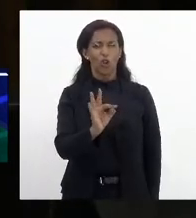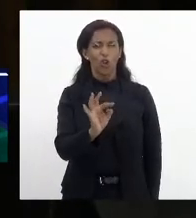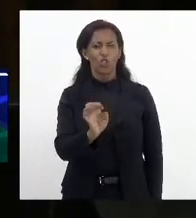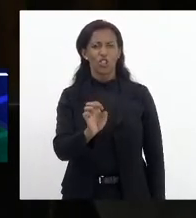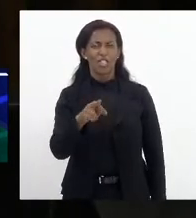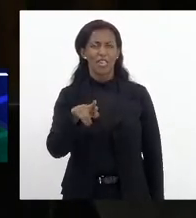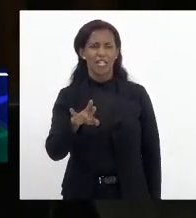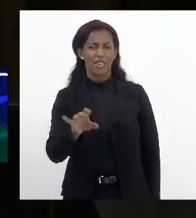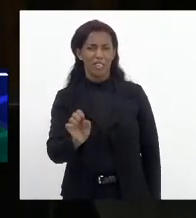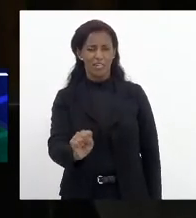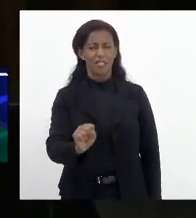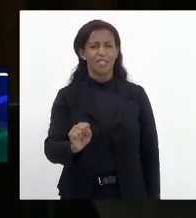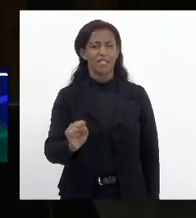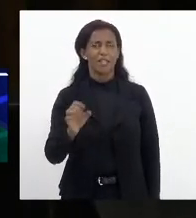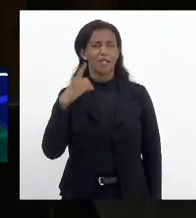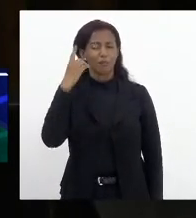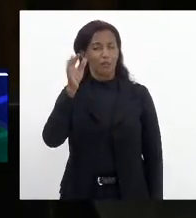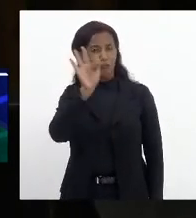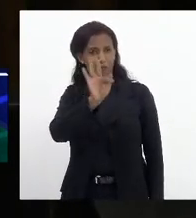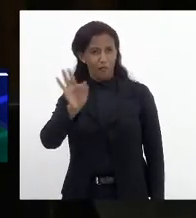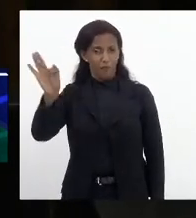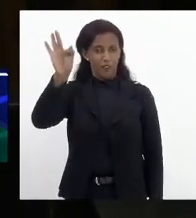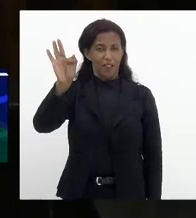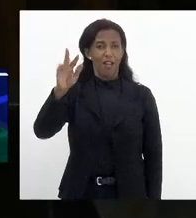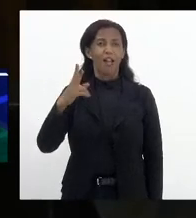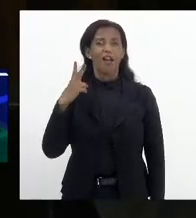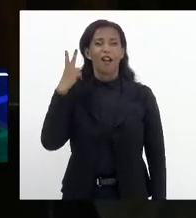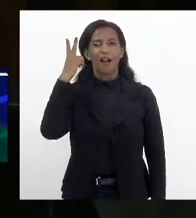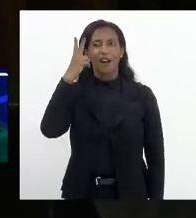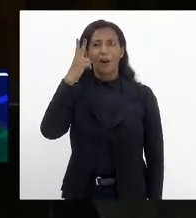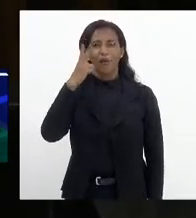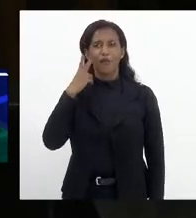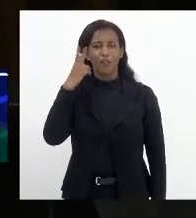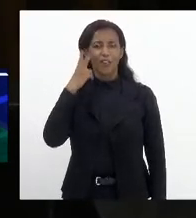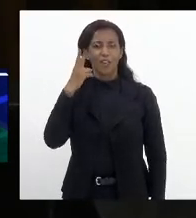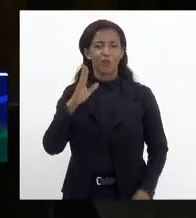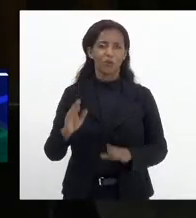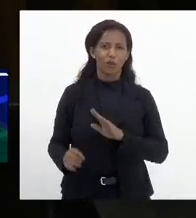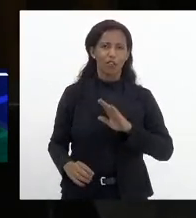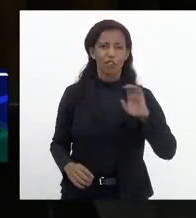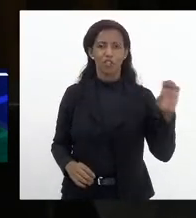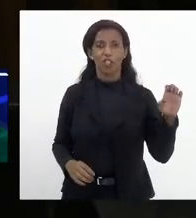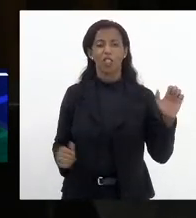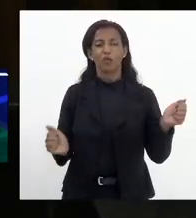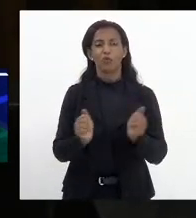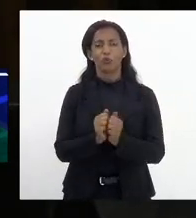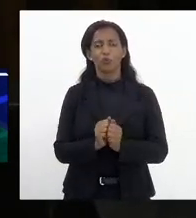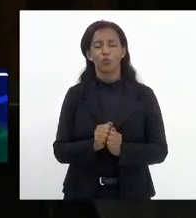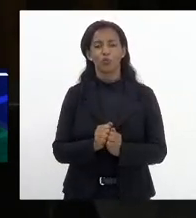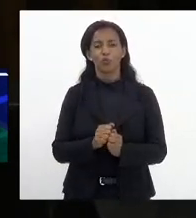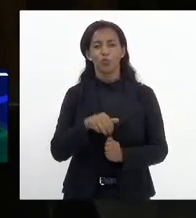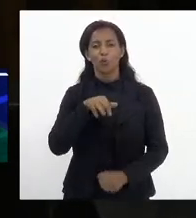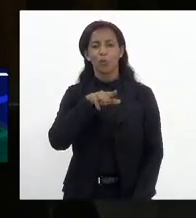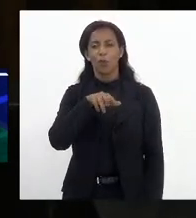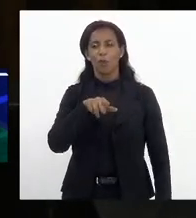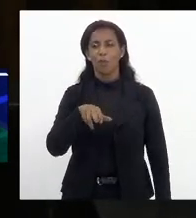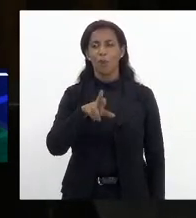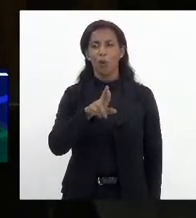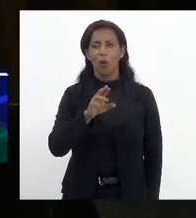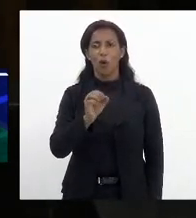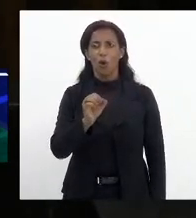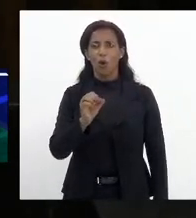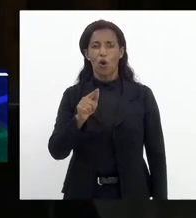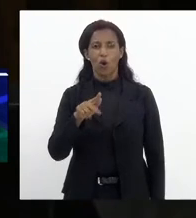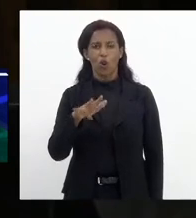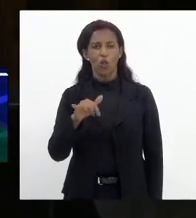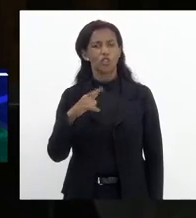federal, um agradecimento ao deputado, ao vereador esquerdo, que, junto com meu irmão, o vereador Rogério Amorim, nos